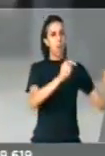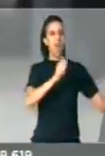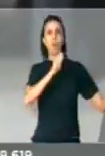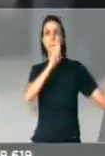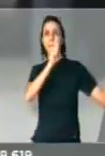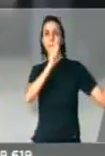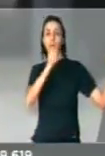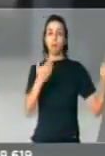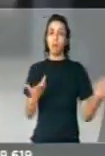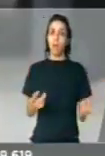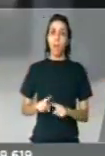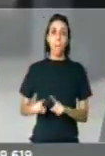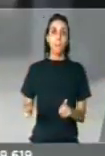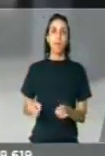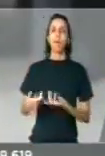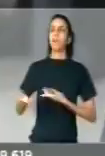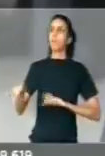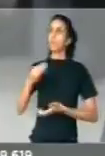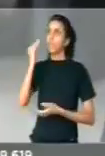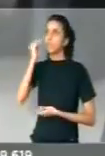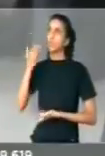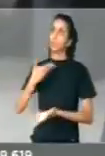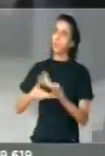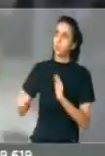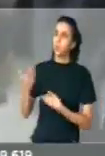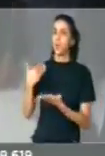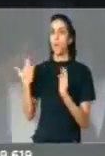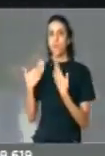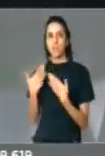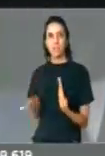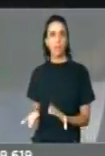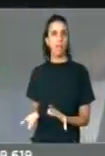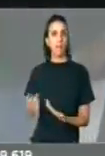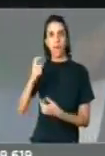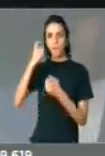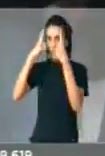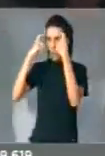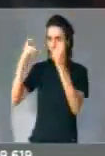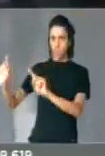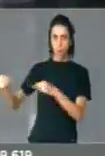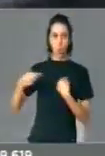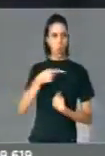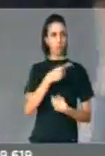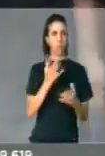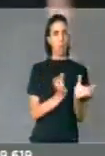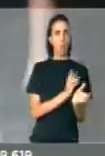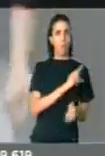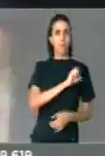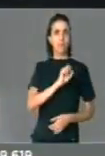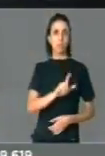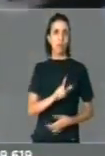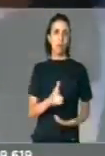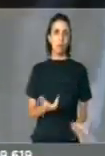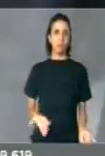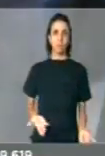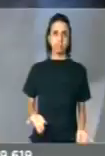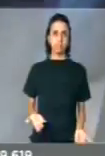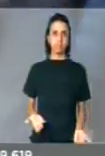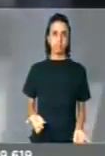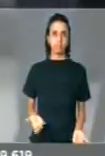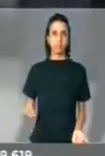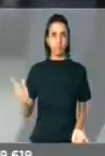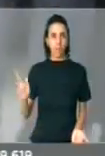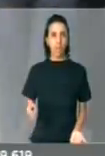nós achamos uma violência aos deputados do PSOL e não deixa de ser indiretamente uma violência contra